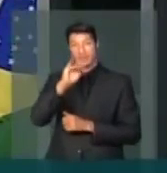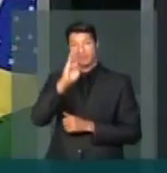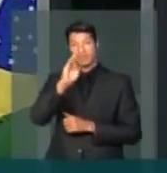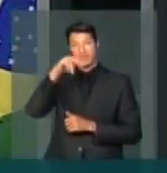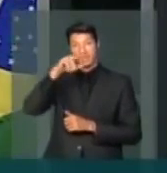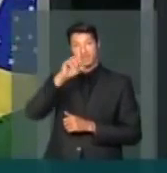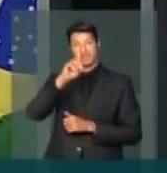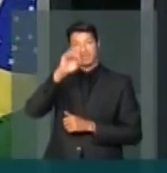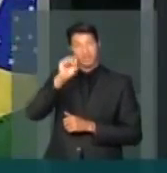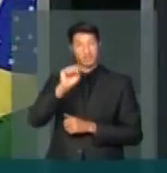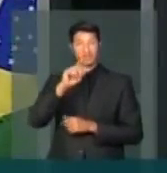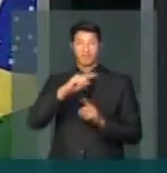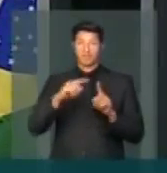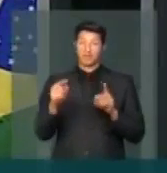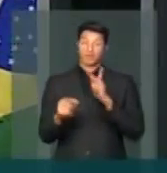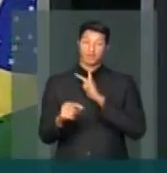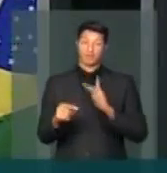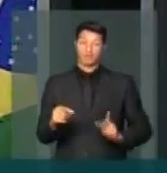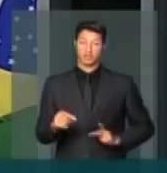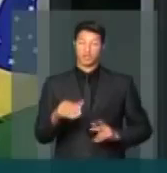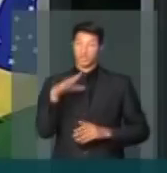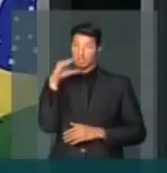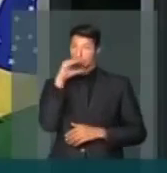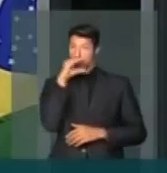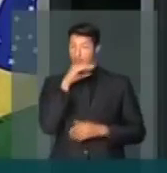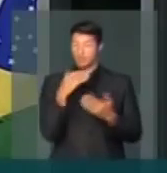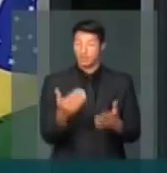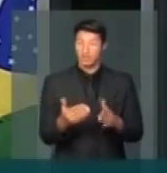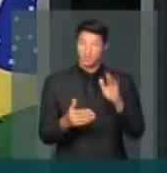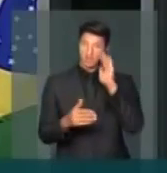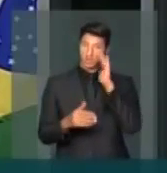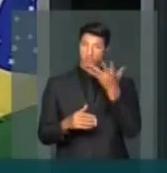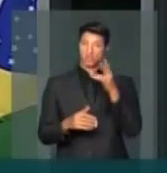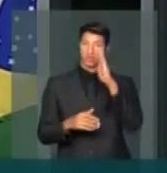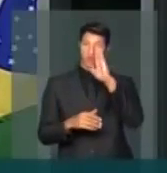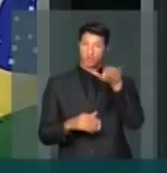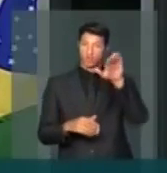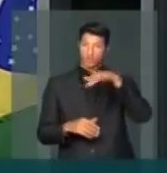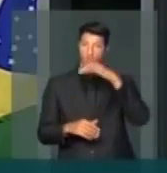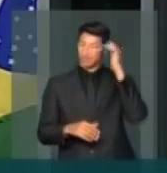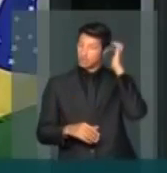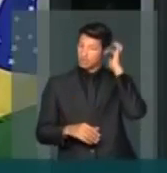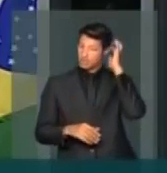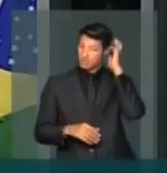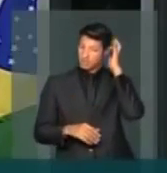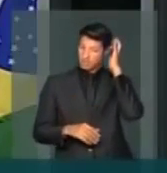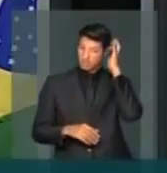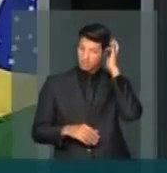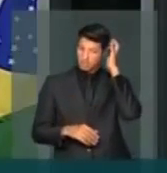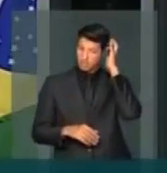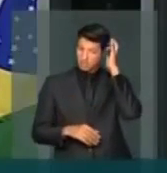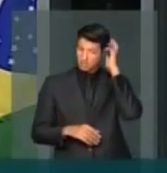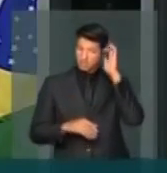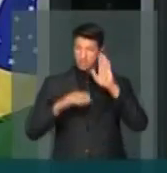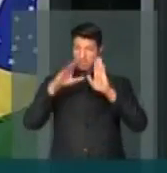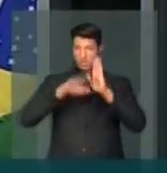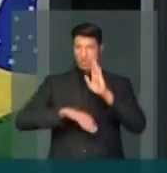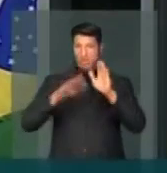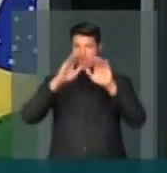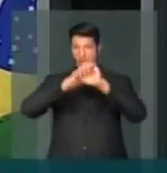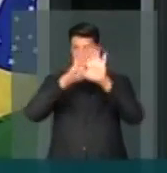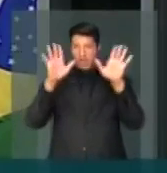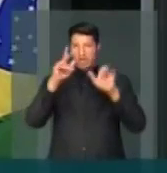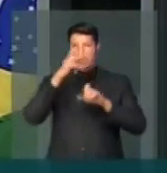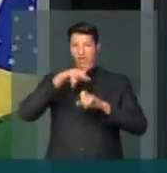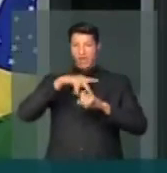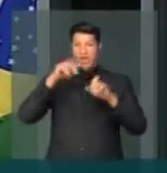BNDES. Mas a presidente Dilma se apressou, resolveu vetar, tirar aquela transparência que o